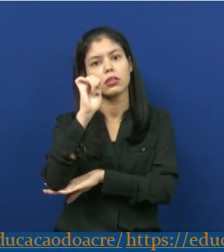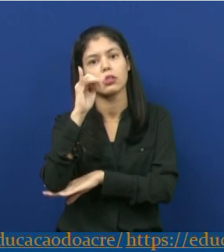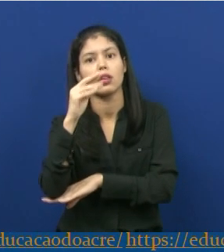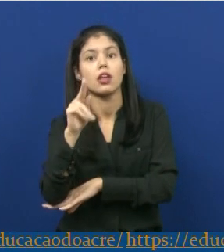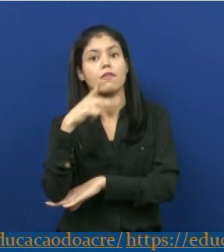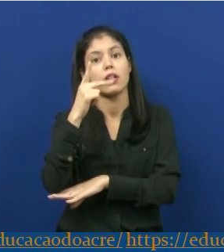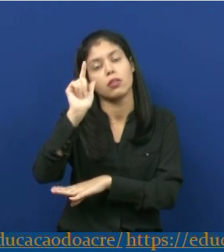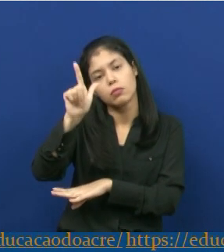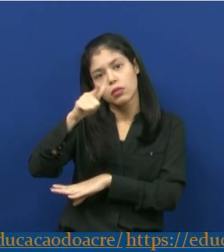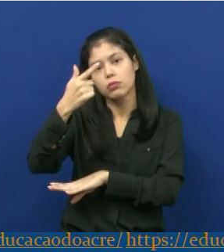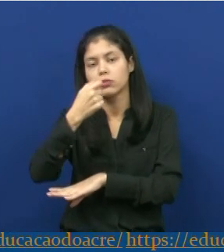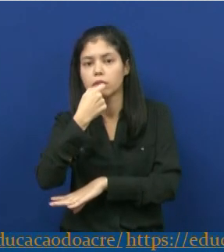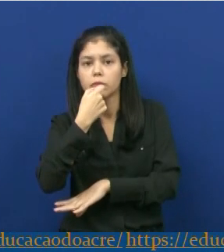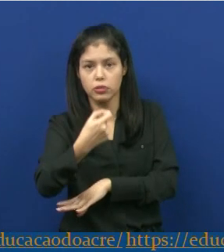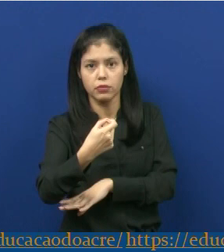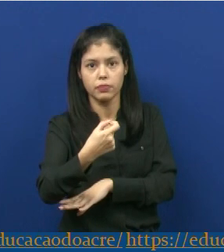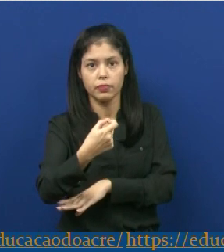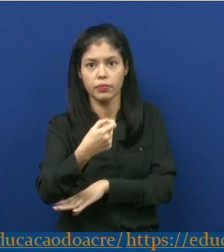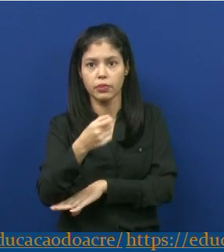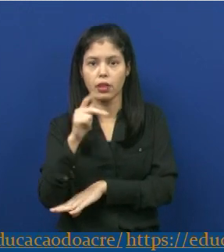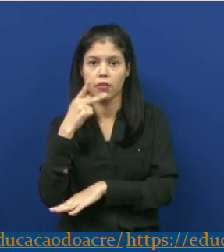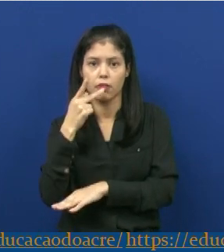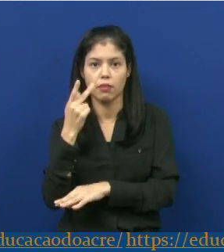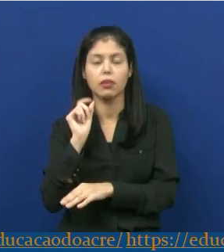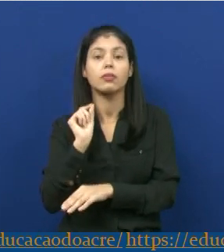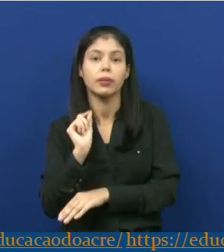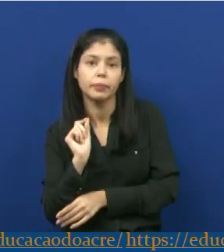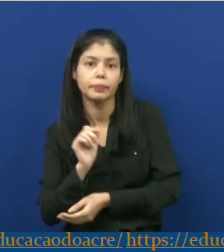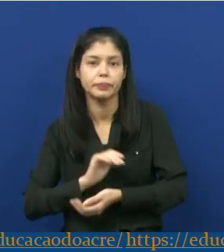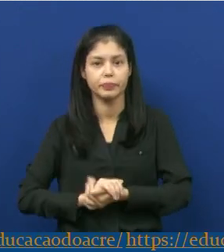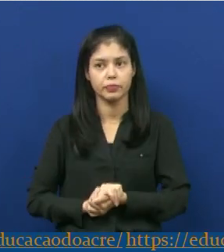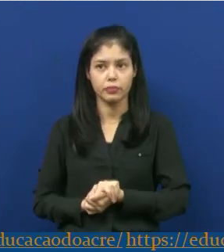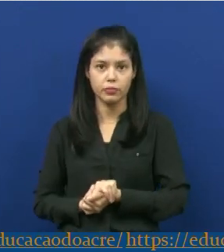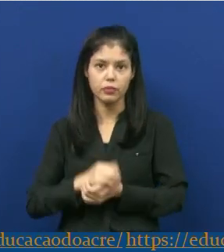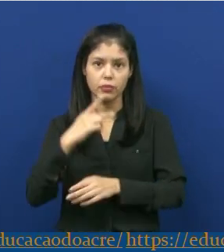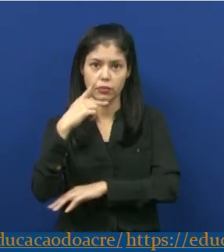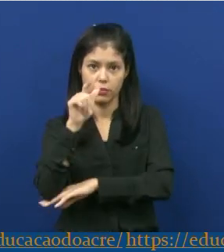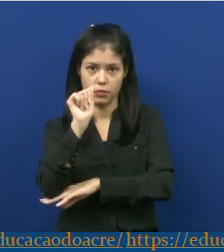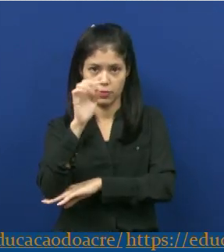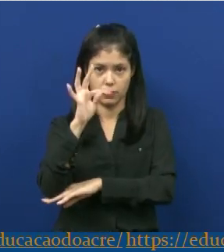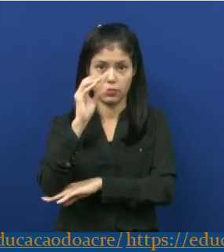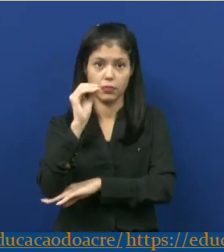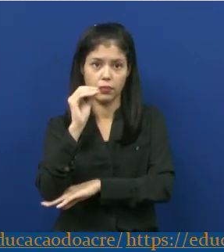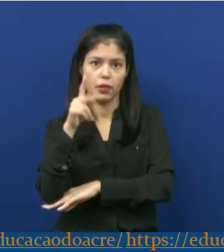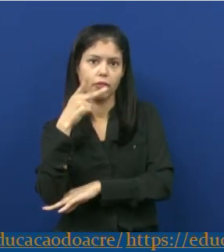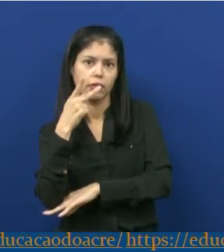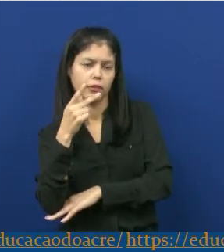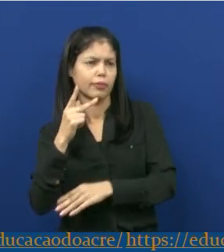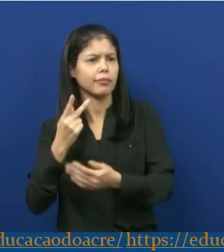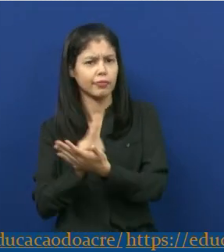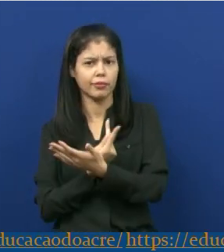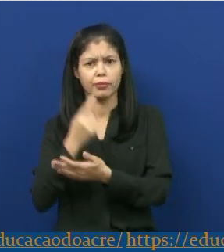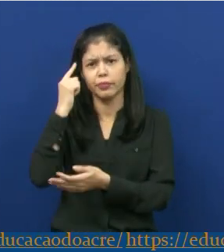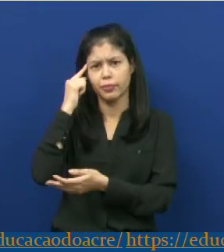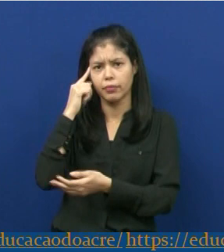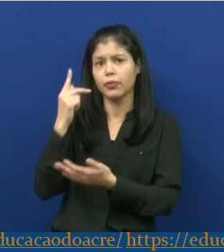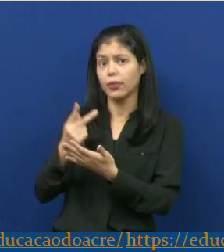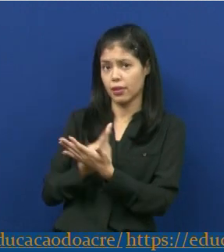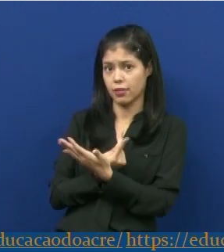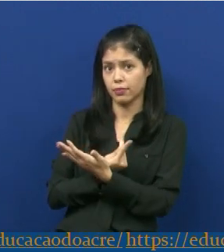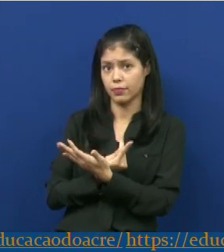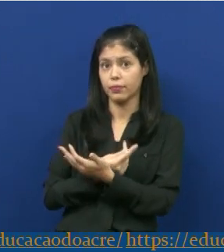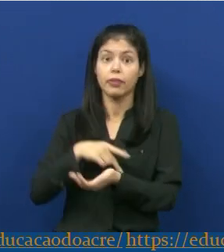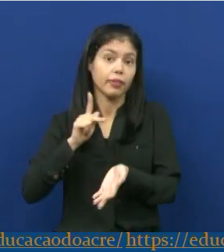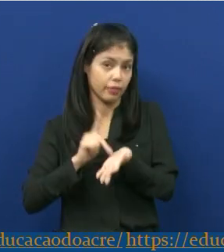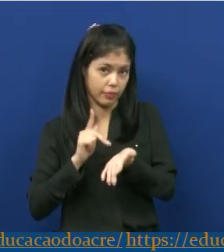uma outra tese. Ele vai dizer o seguinte: o Platão estava equivocado. Na